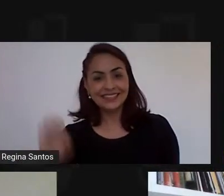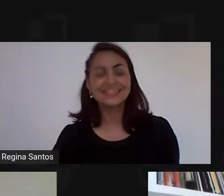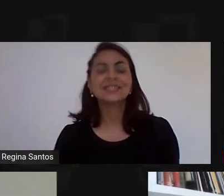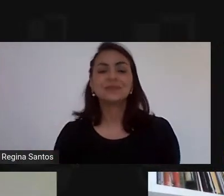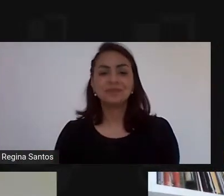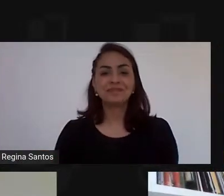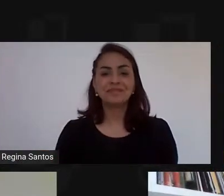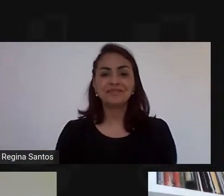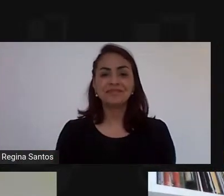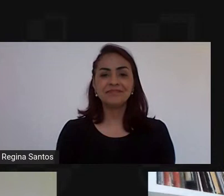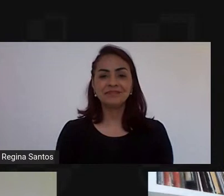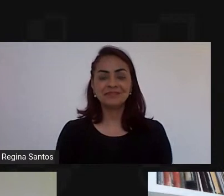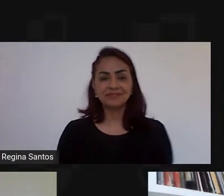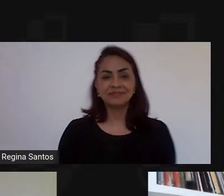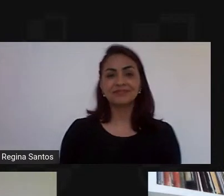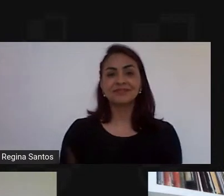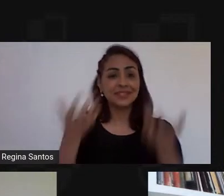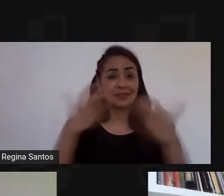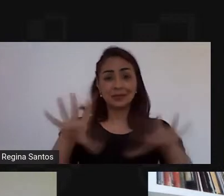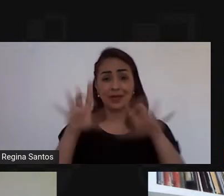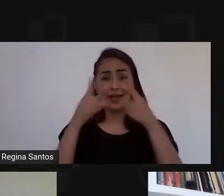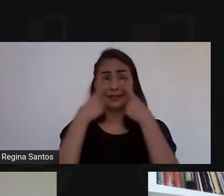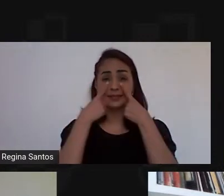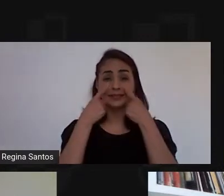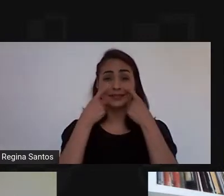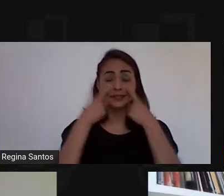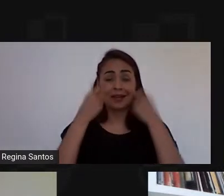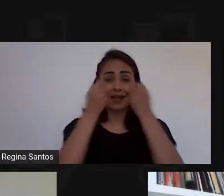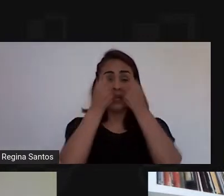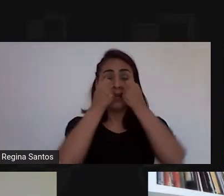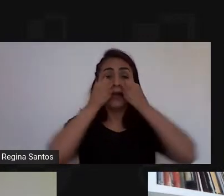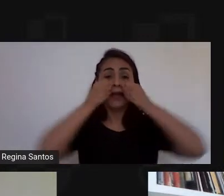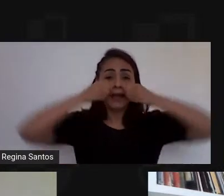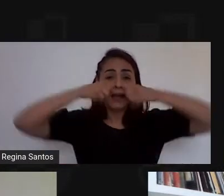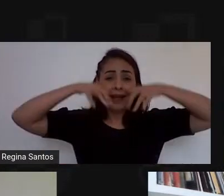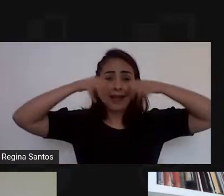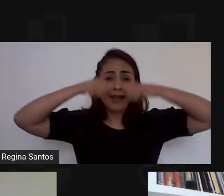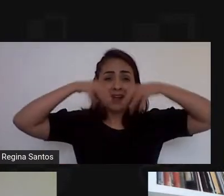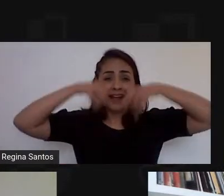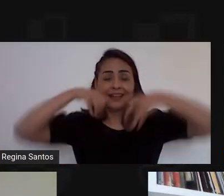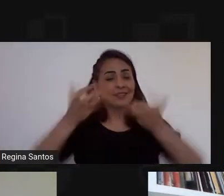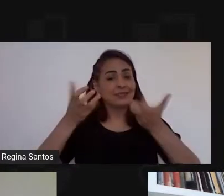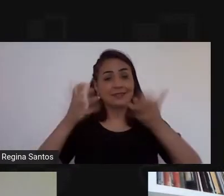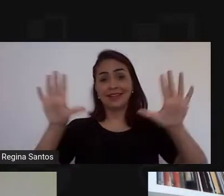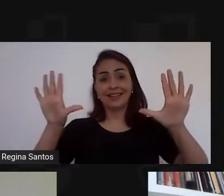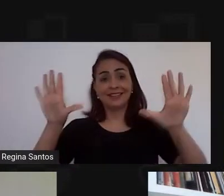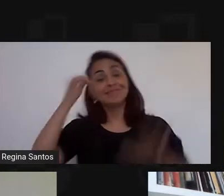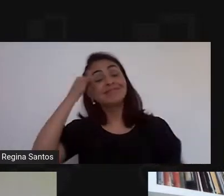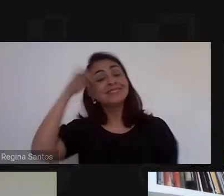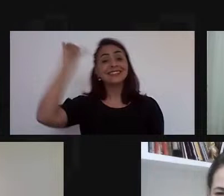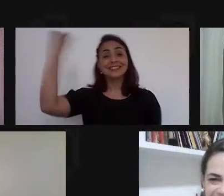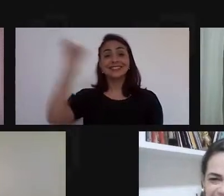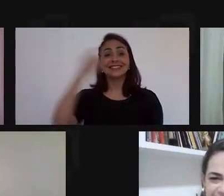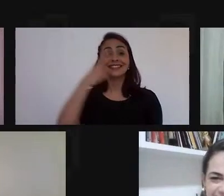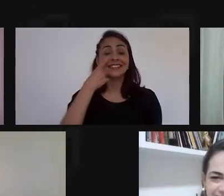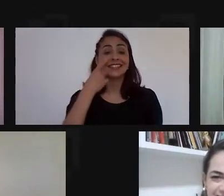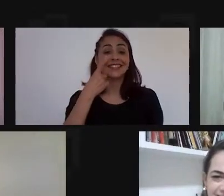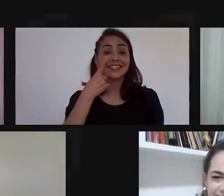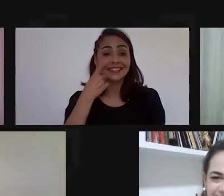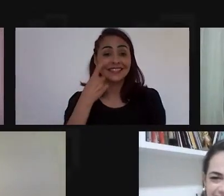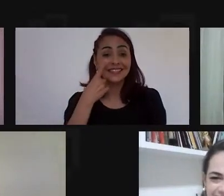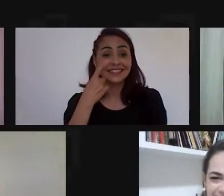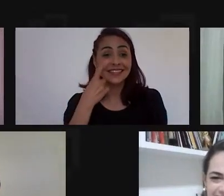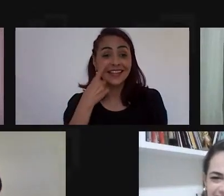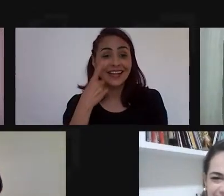professora. Eu não quero chorar, né, porque o Abiar, se eu chorando aí, eu não sei ver quem é chorar. chorar, o vídeo do Henrique fez